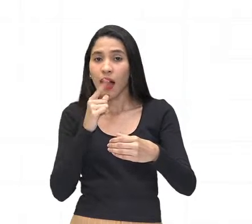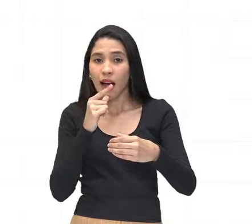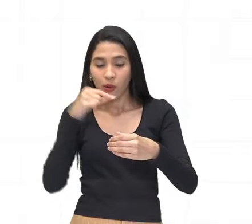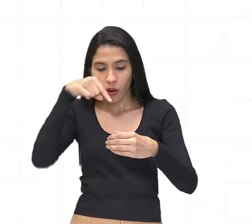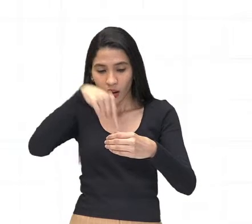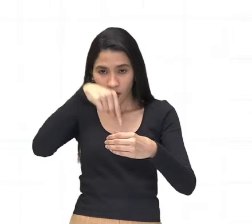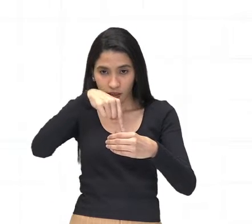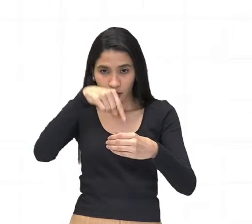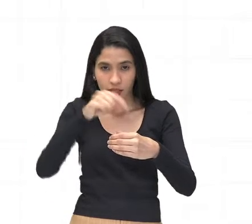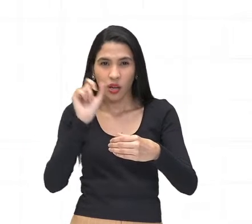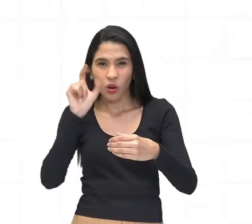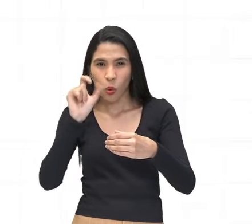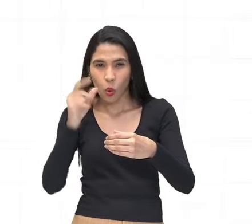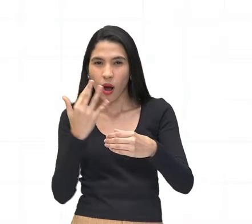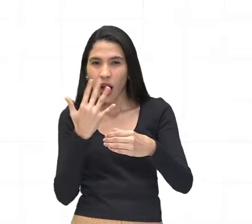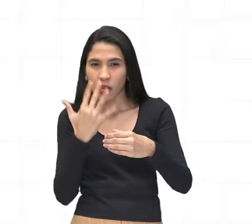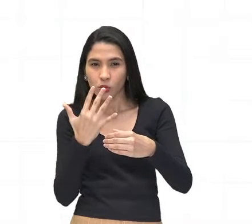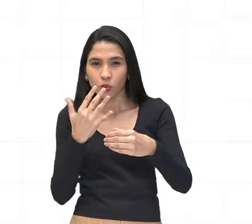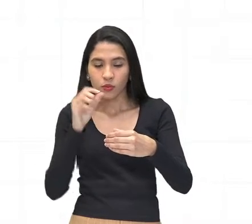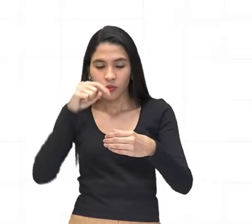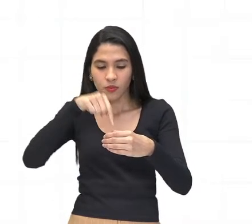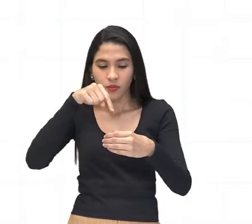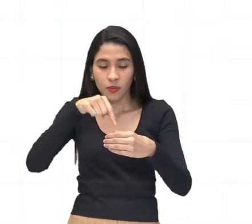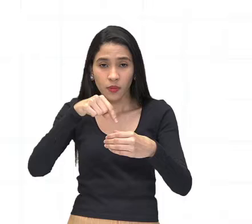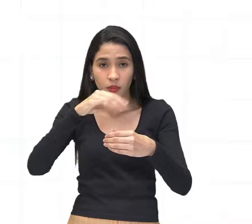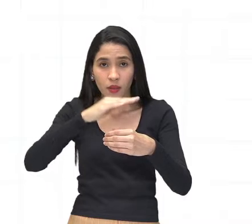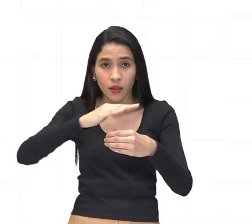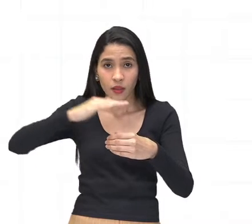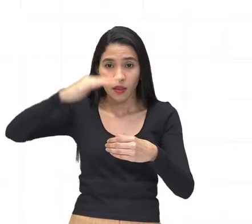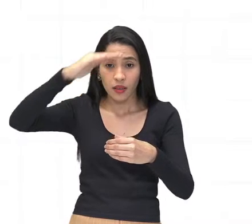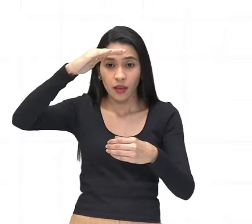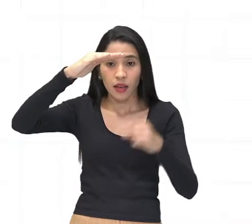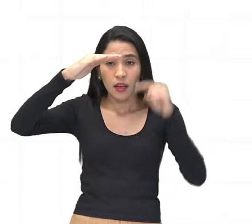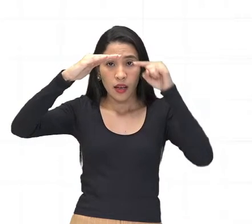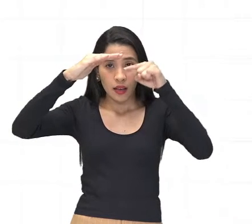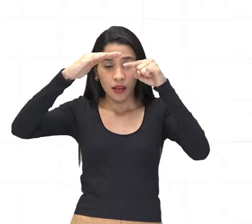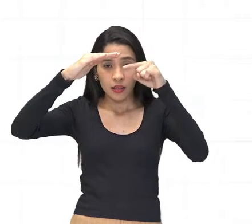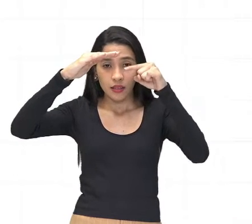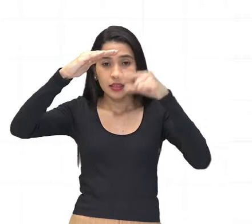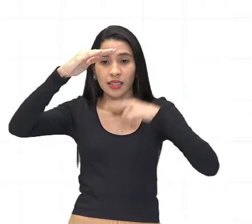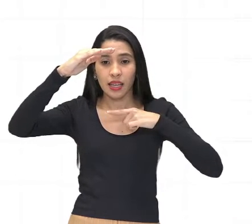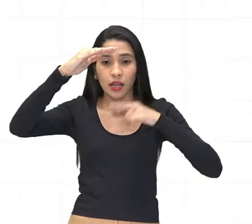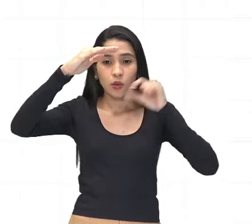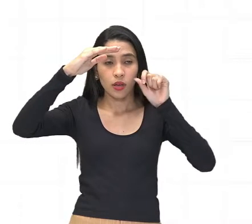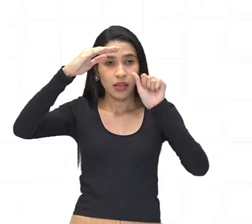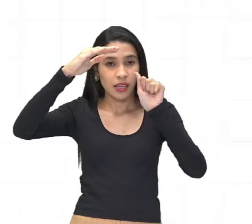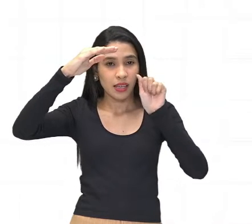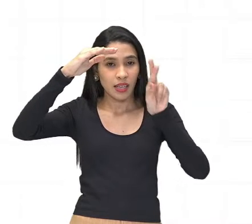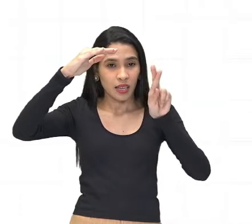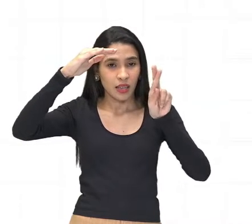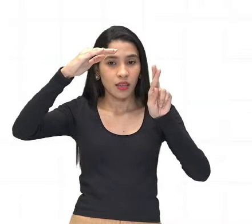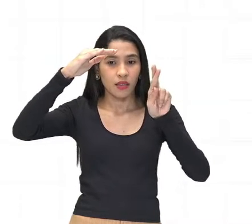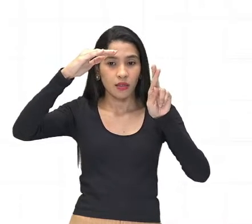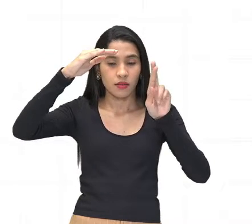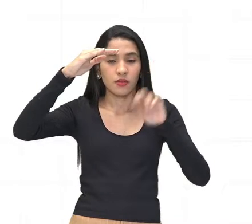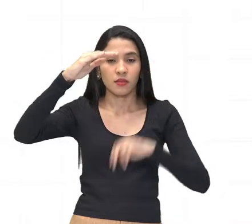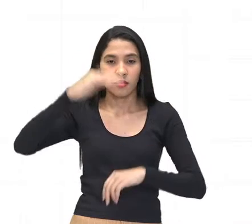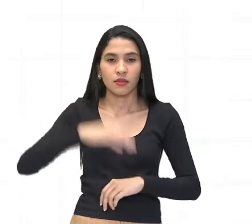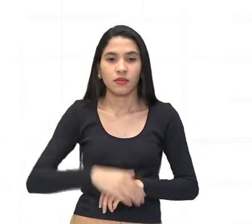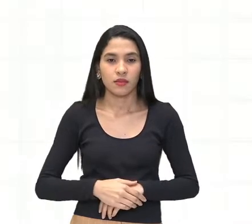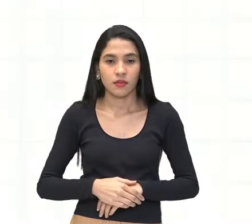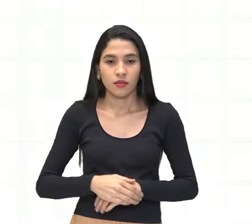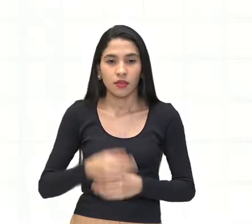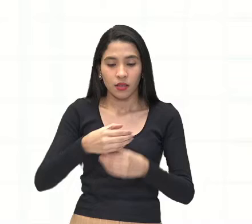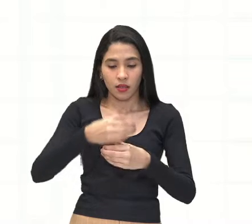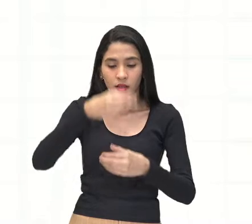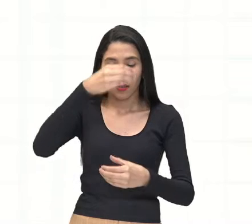água, certo? E a gente tem a outra metade ocupada por ar. Então, aqui, ó,